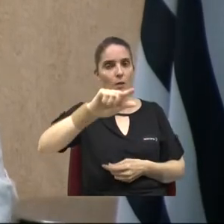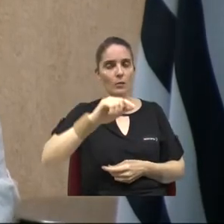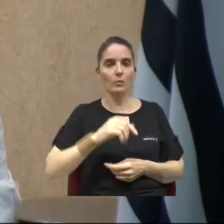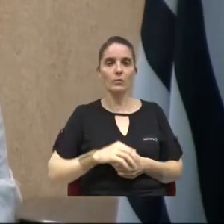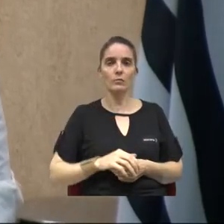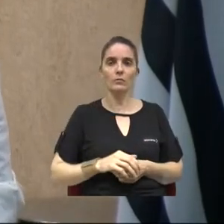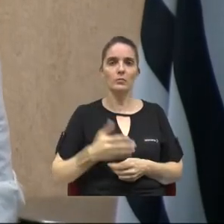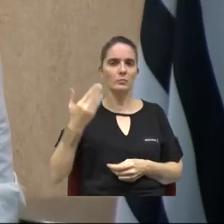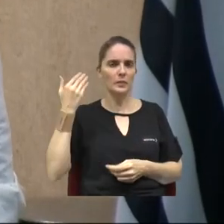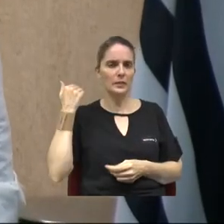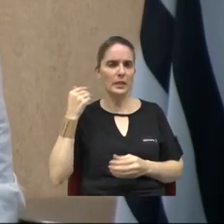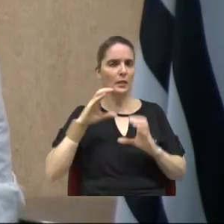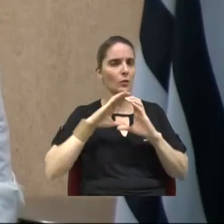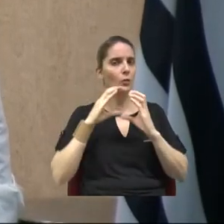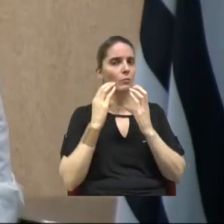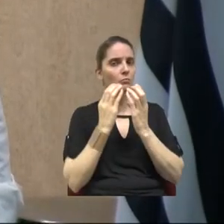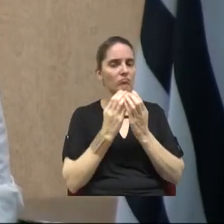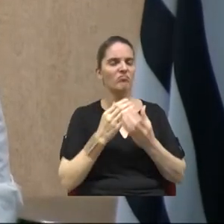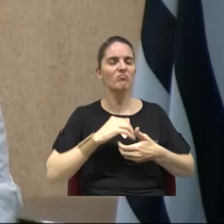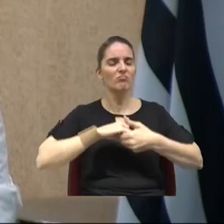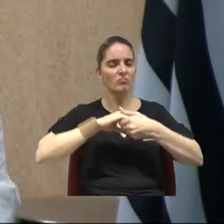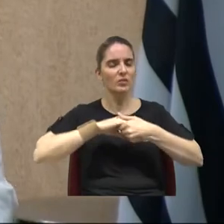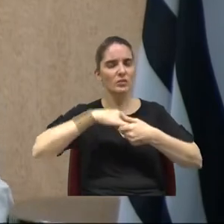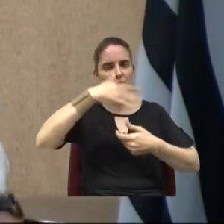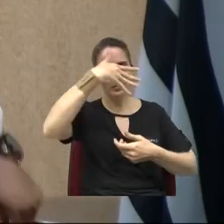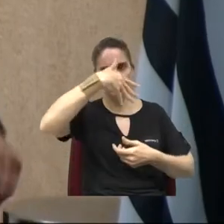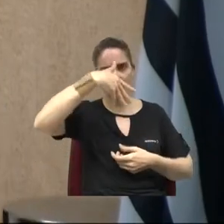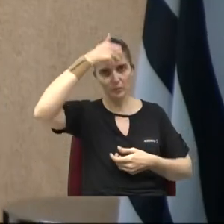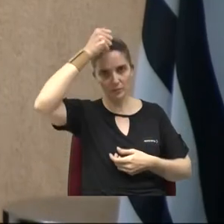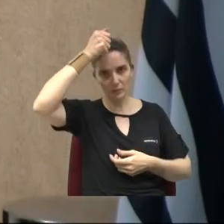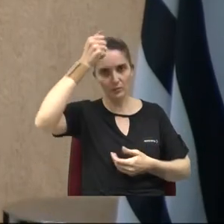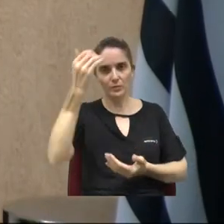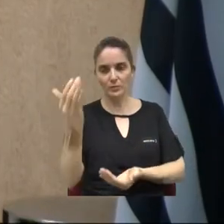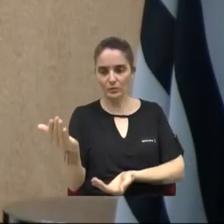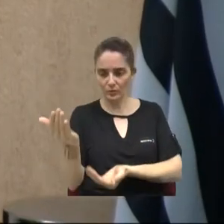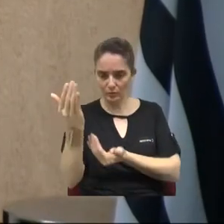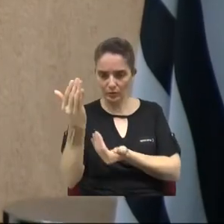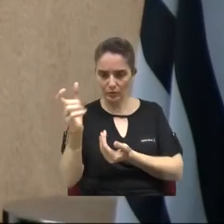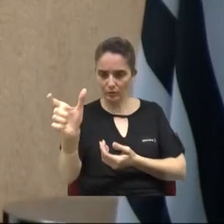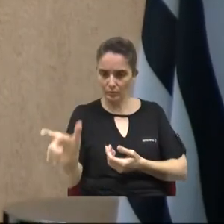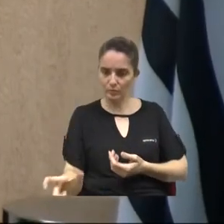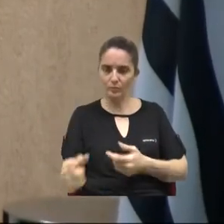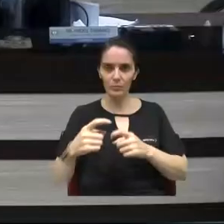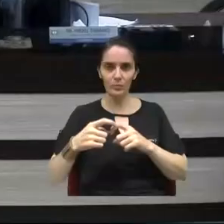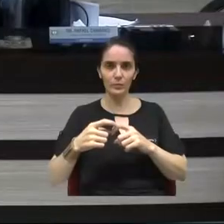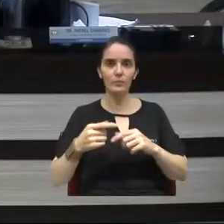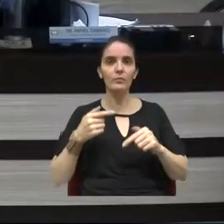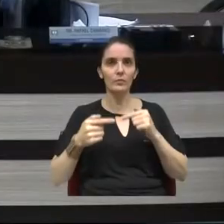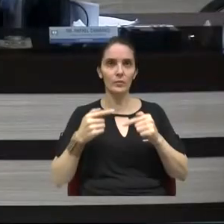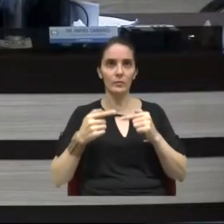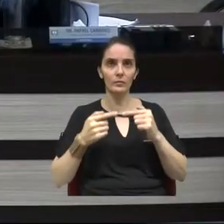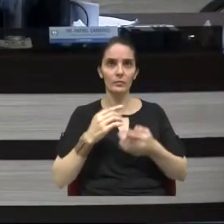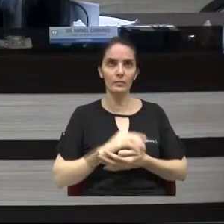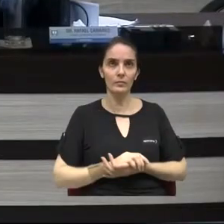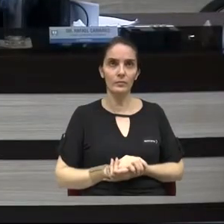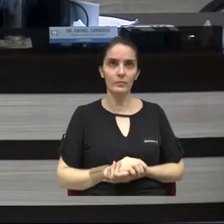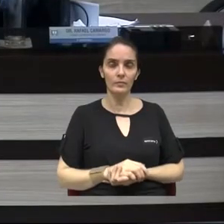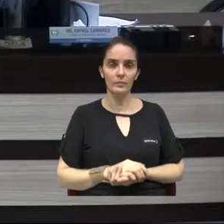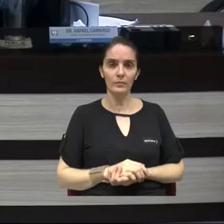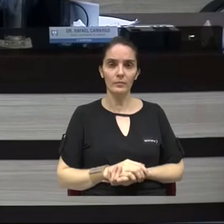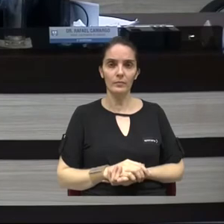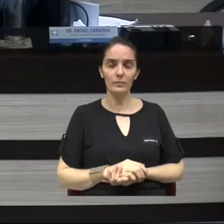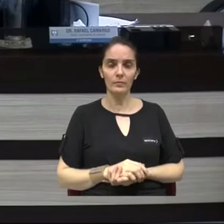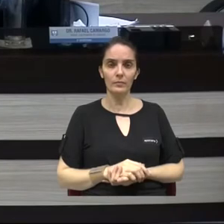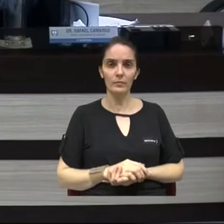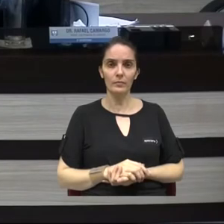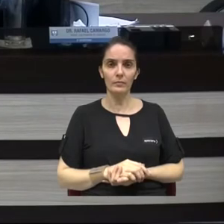comunidade. Parabéns aí, Toninho, por esse gesto de homenagear ele. Continue em discussão.